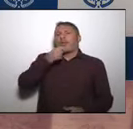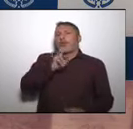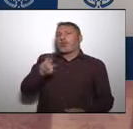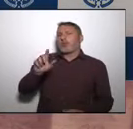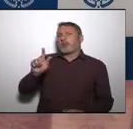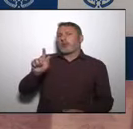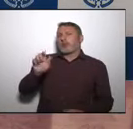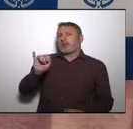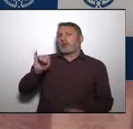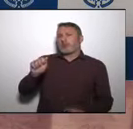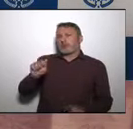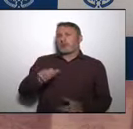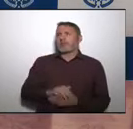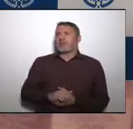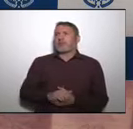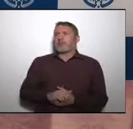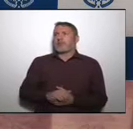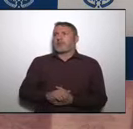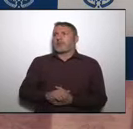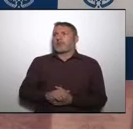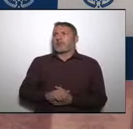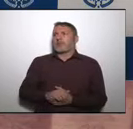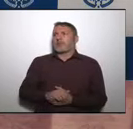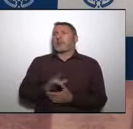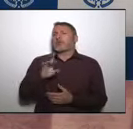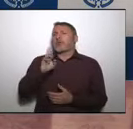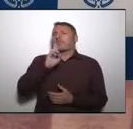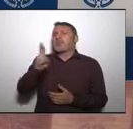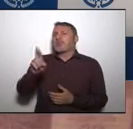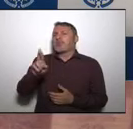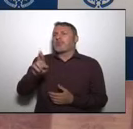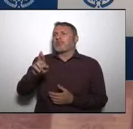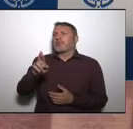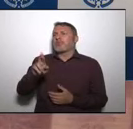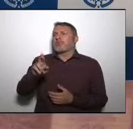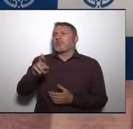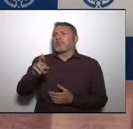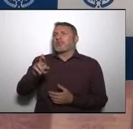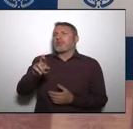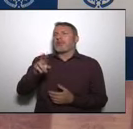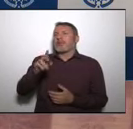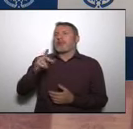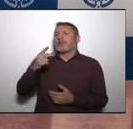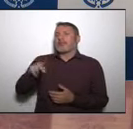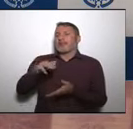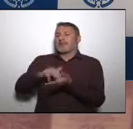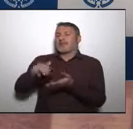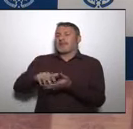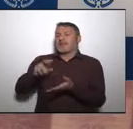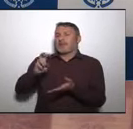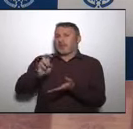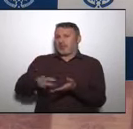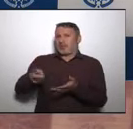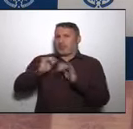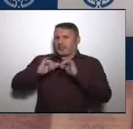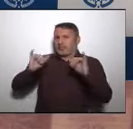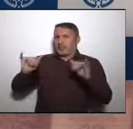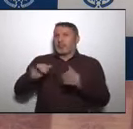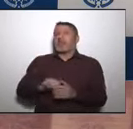assim, notificação mesmo de caso, só para responder uma pergunta que ficou do Reblin, notificação mesmo só com o